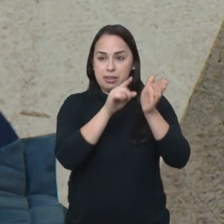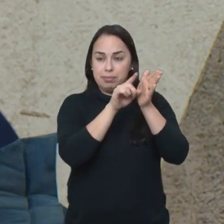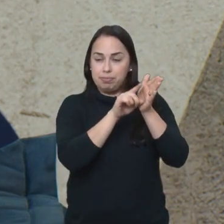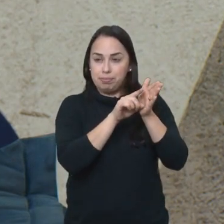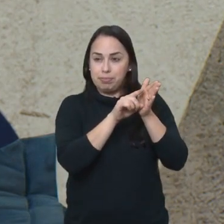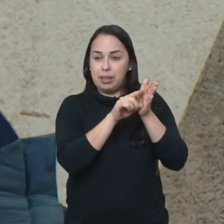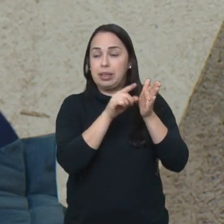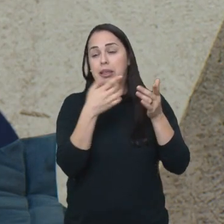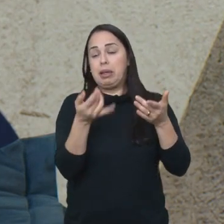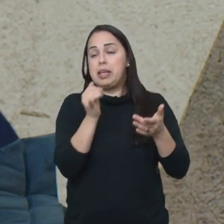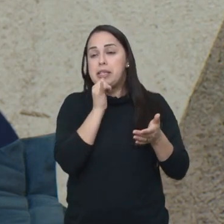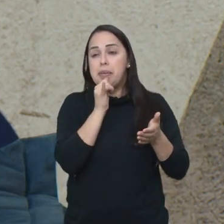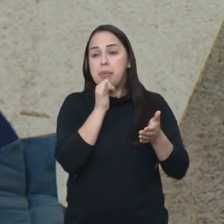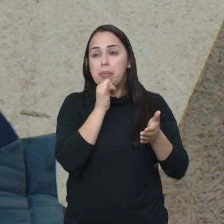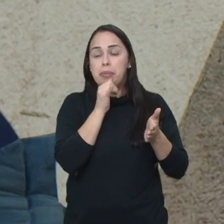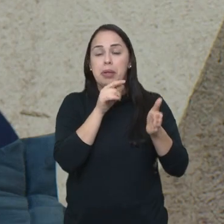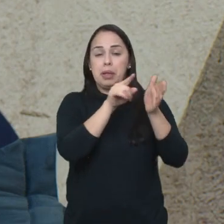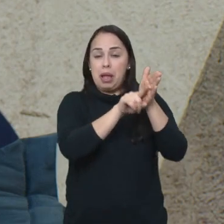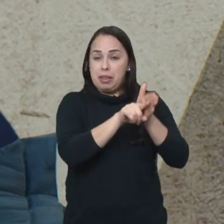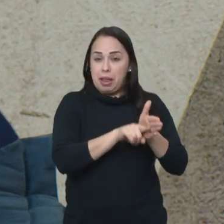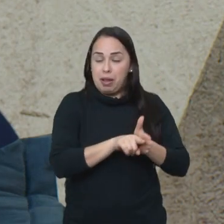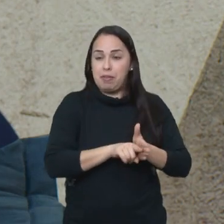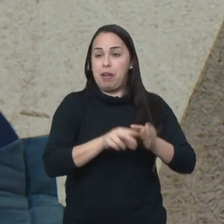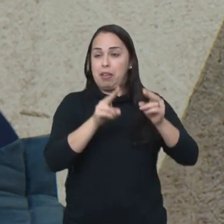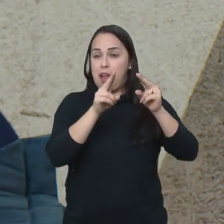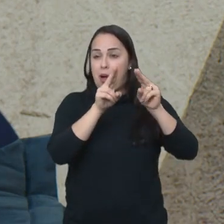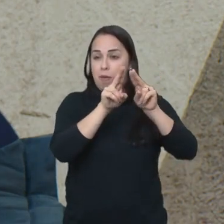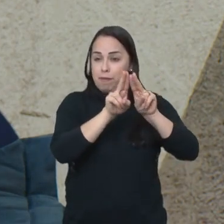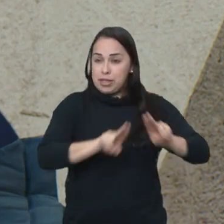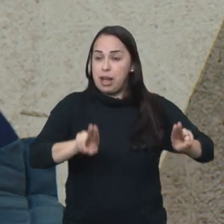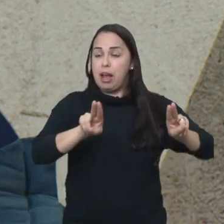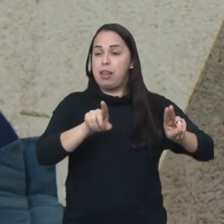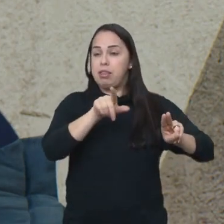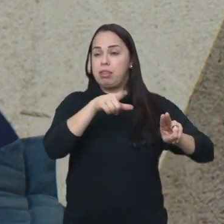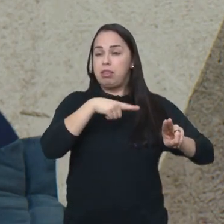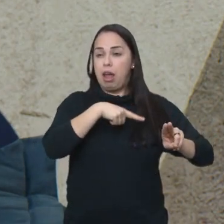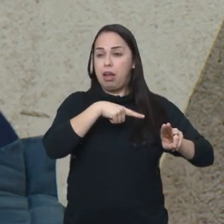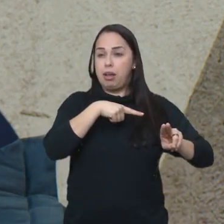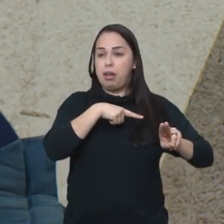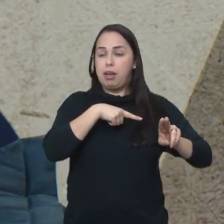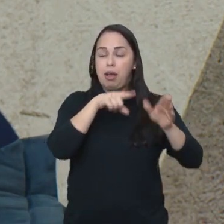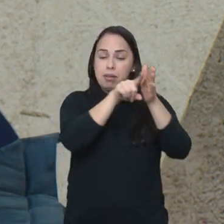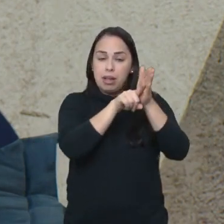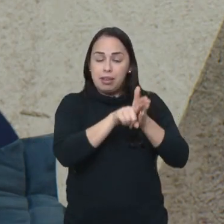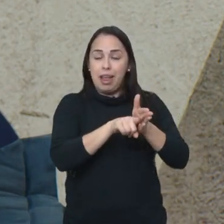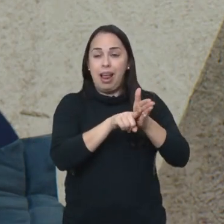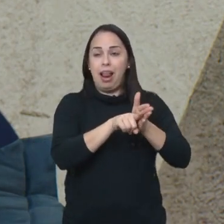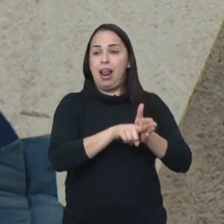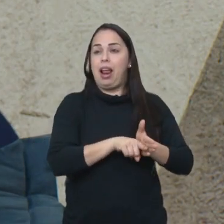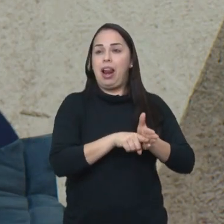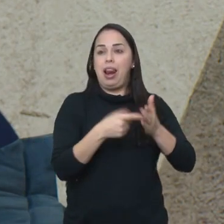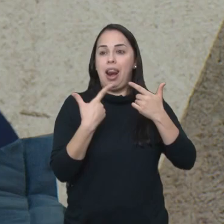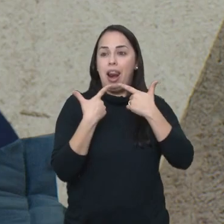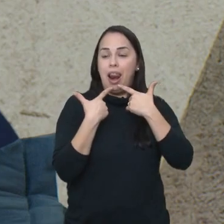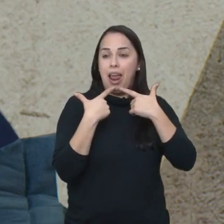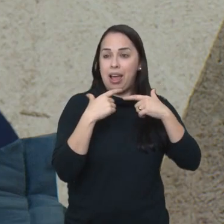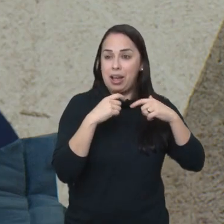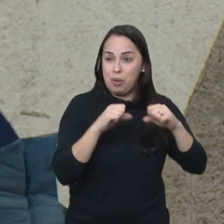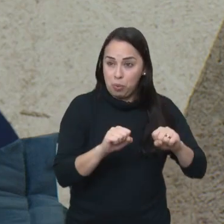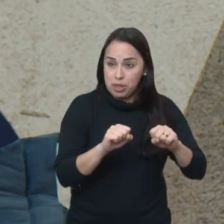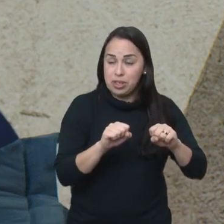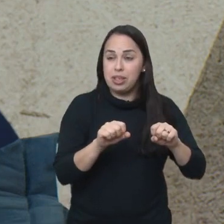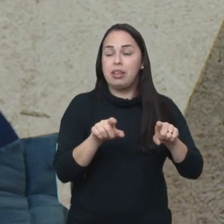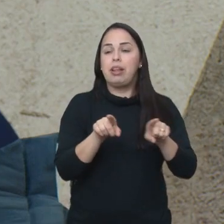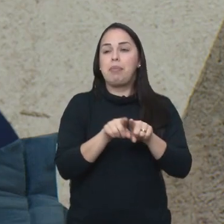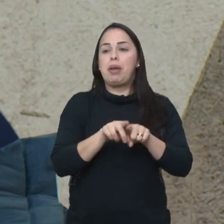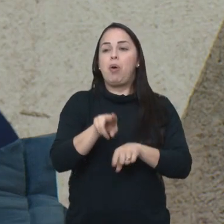as pesquisas que tem, principalmente na UFSC, na UFSCar, são voltadas para a linguística,